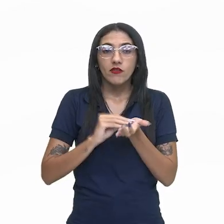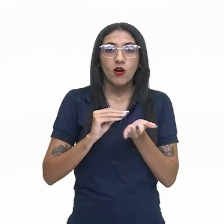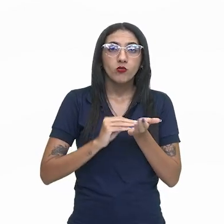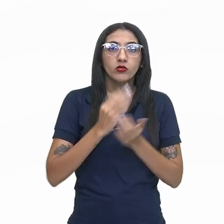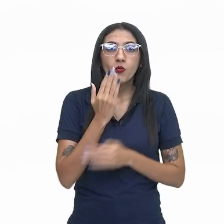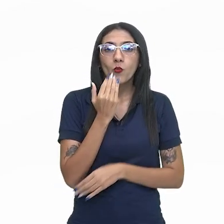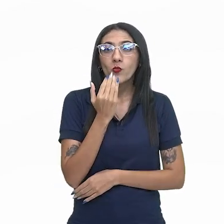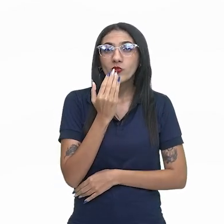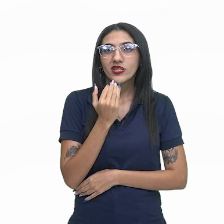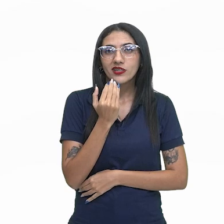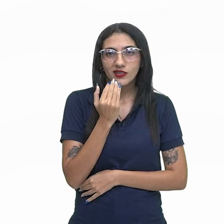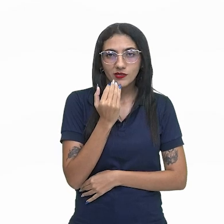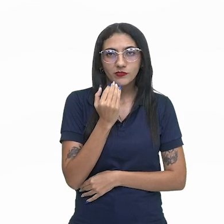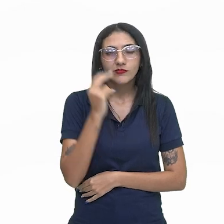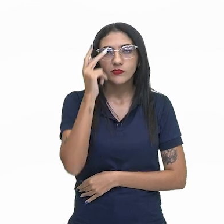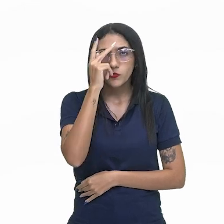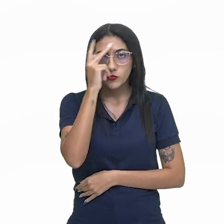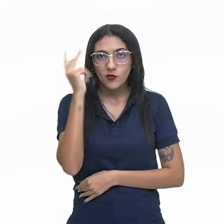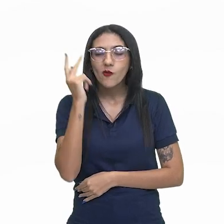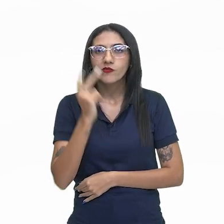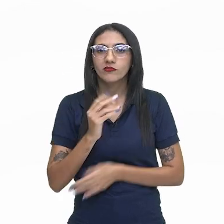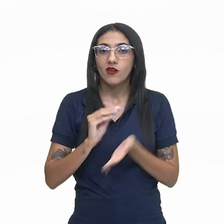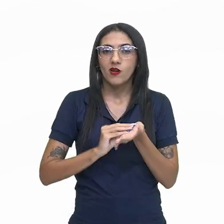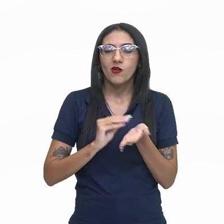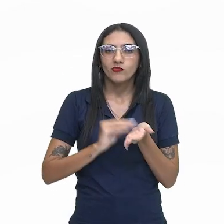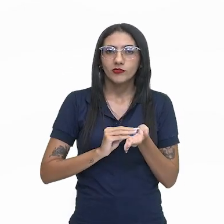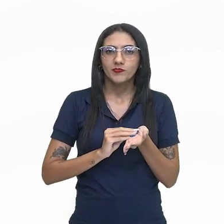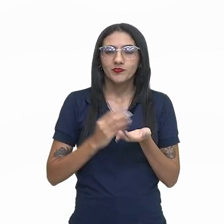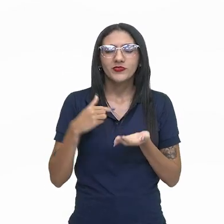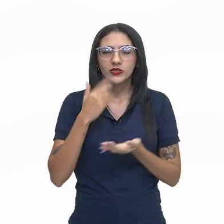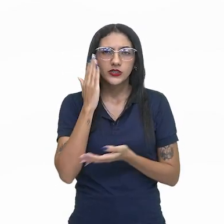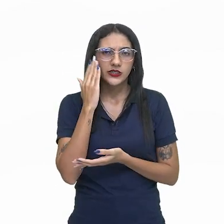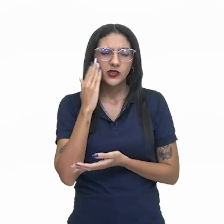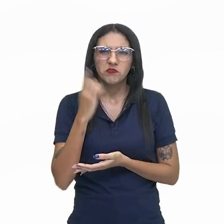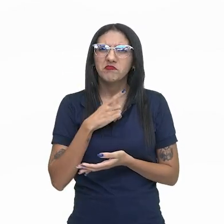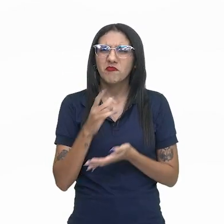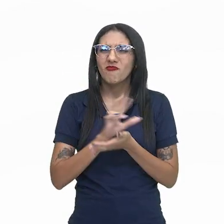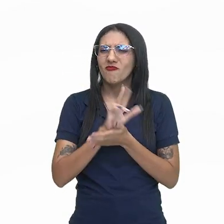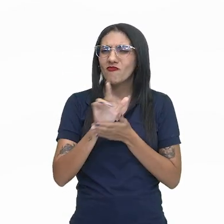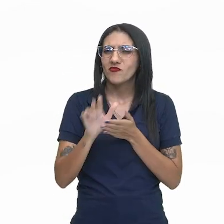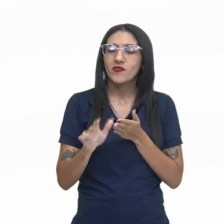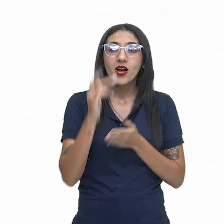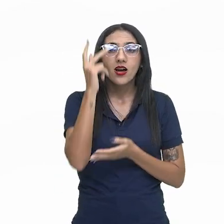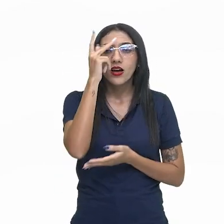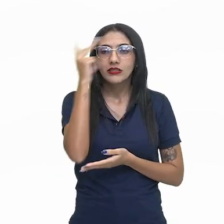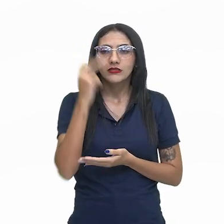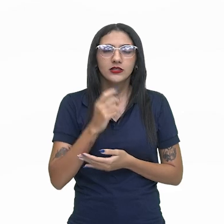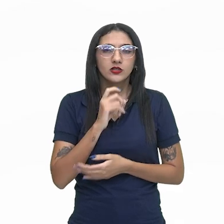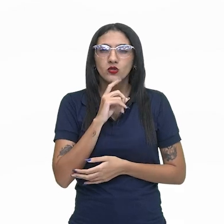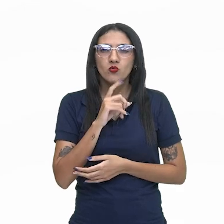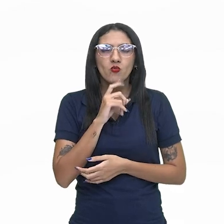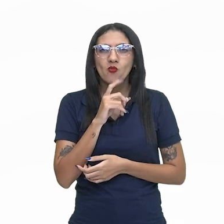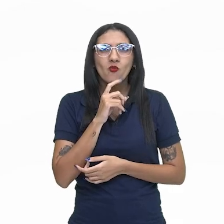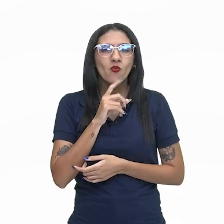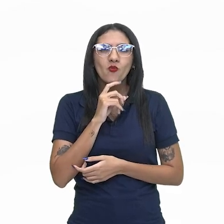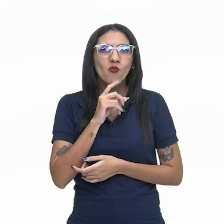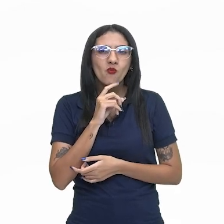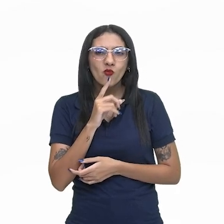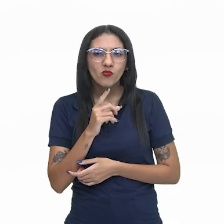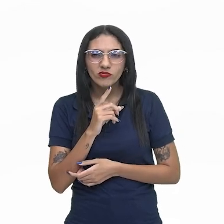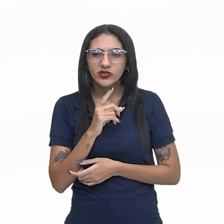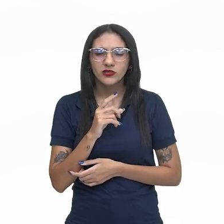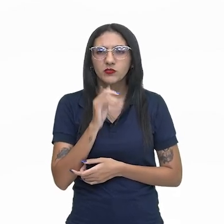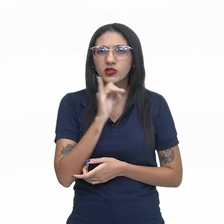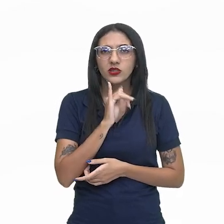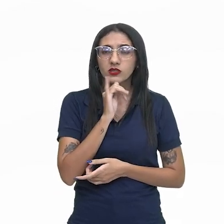pessoas diariamente, né? Nós temos aí milhares de pessoas que não conseguem fazer nem